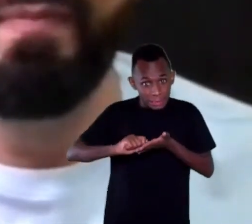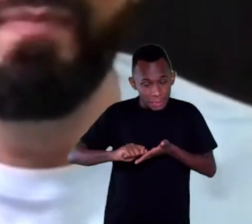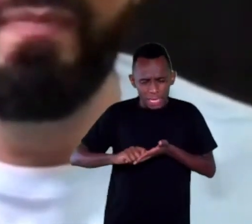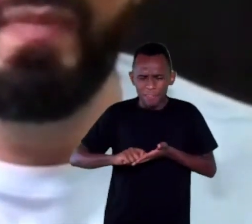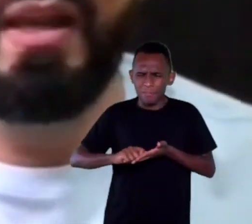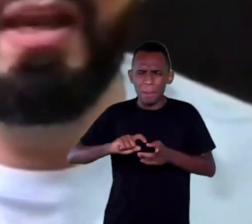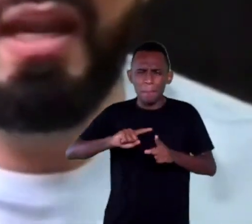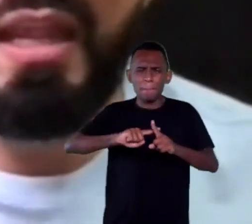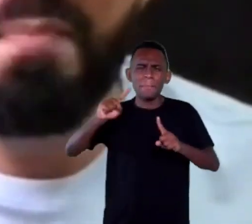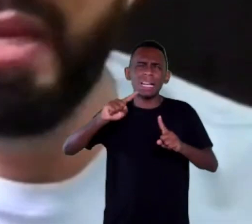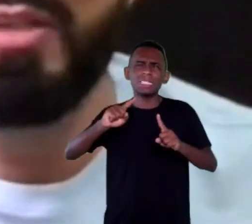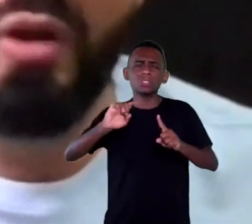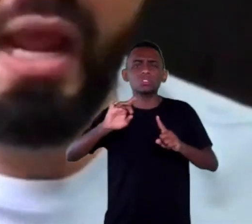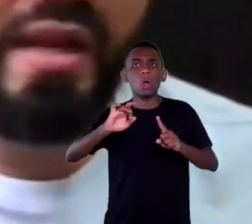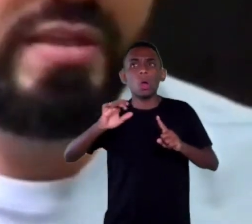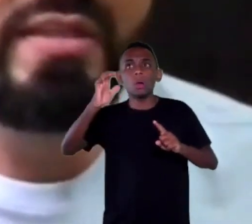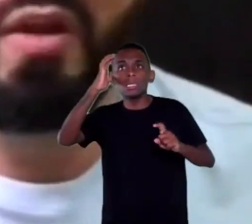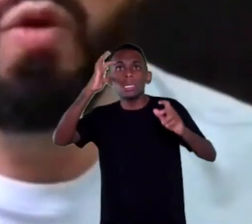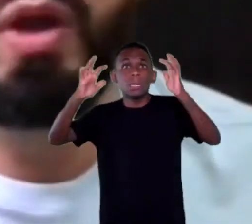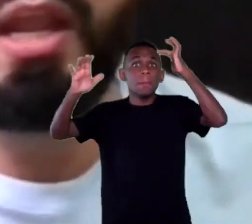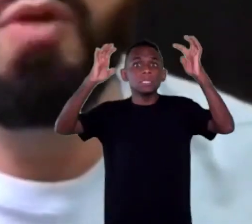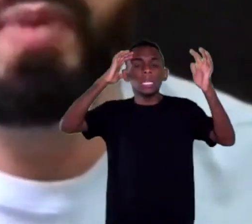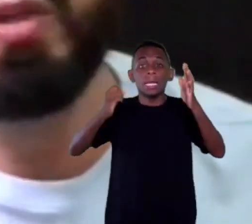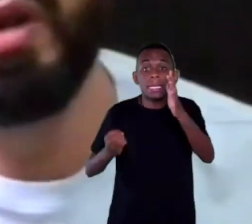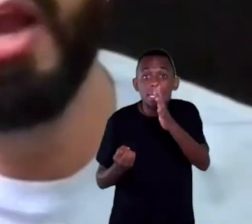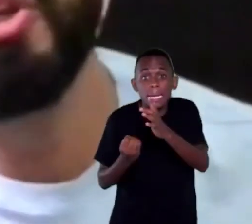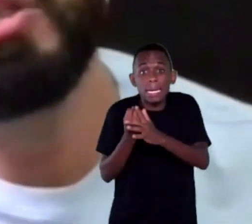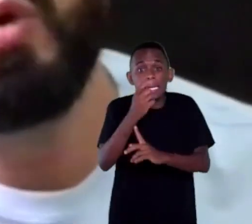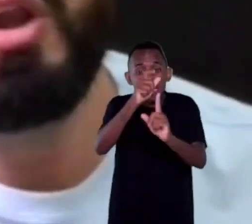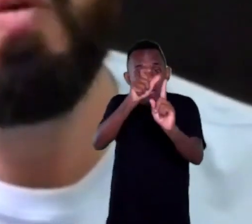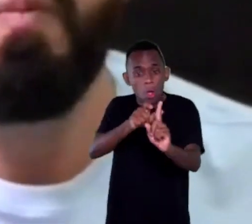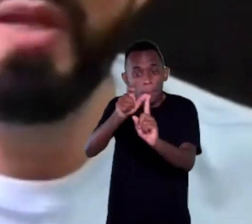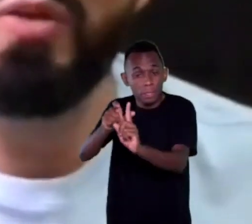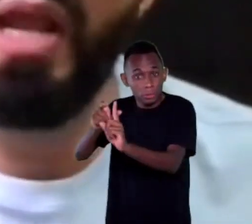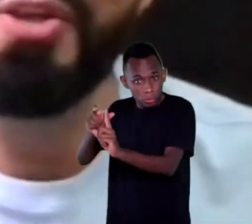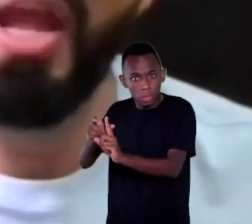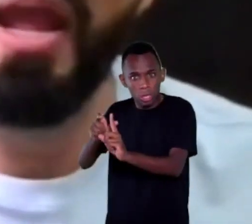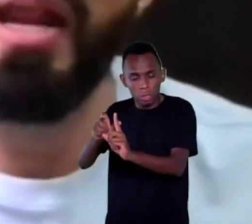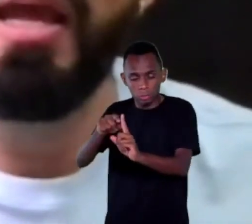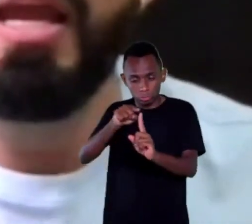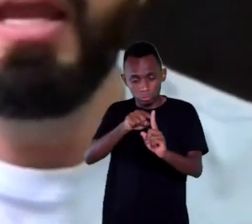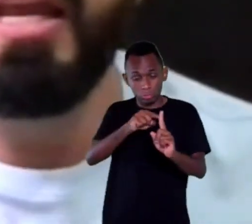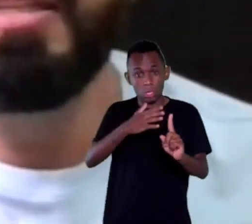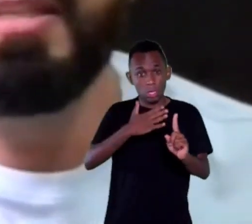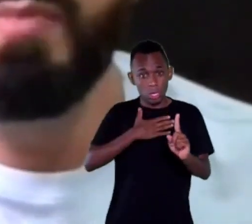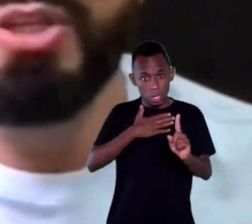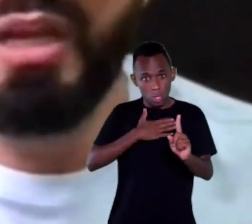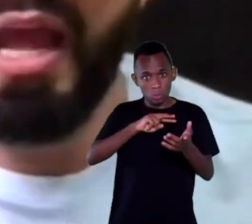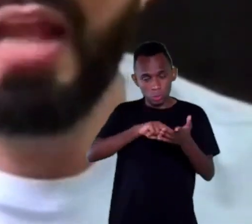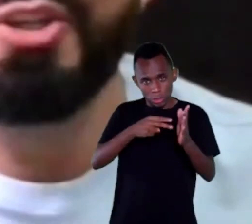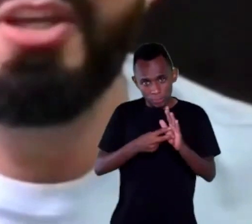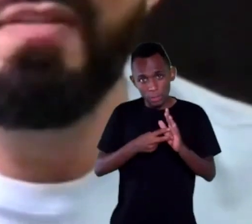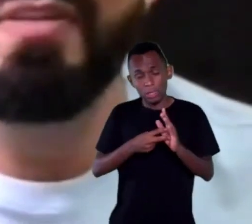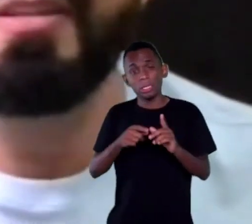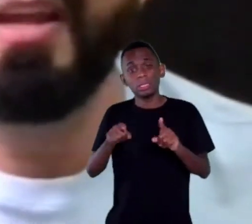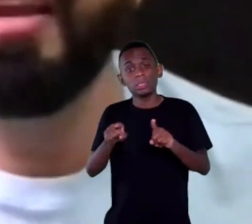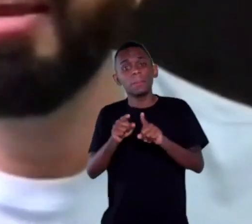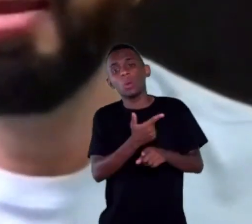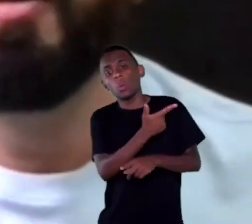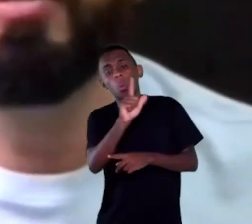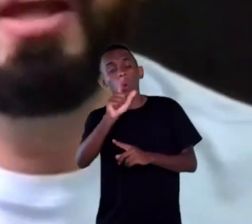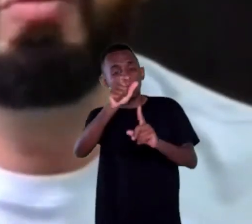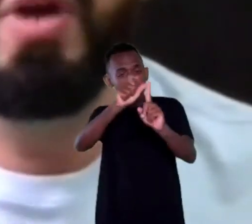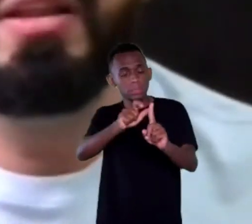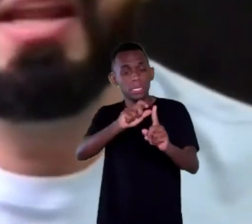fictícia. Cria personagens, então eu criei um personagem que sou eu, um personagem que é ela, em cima de narrativas,